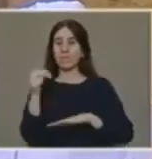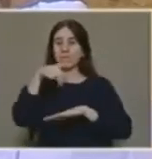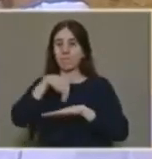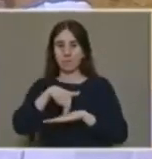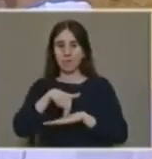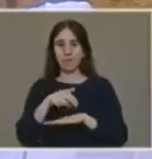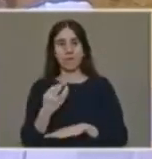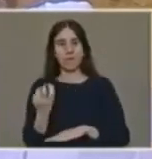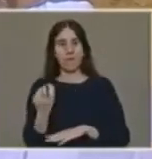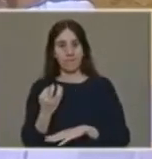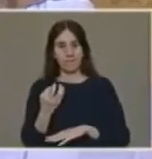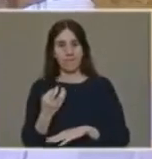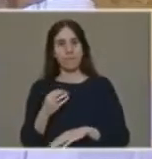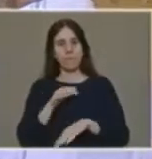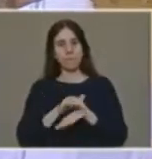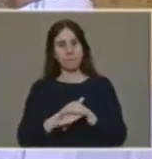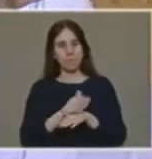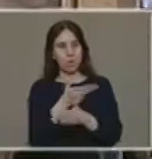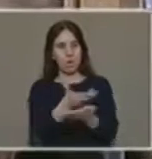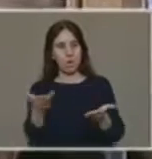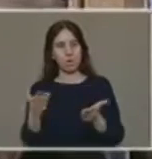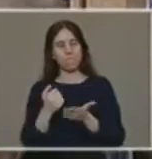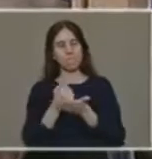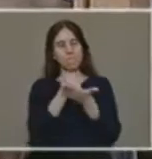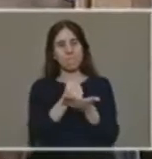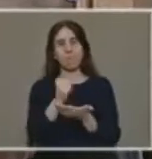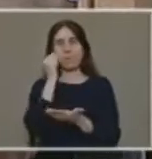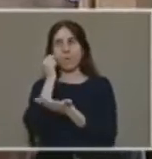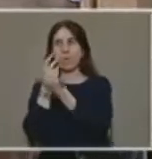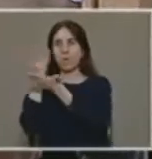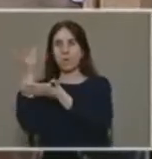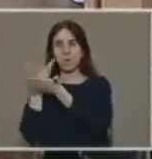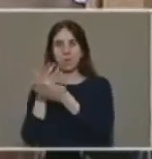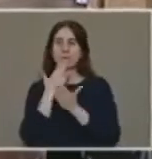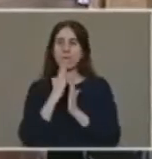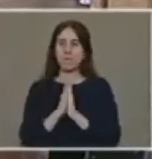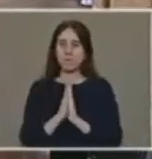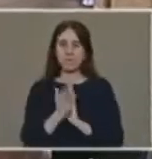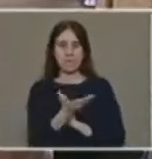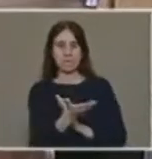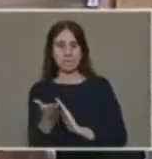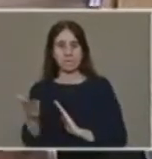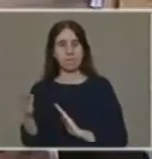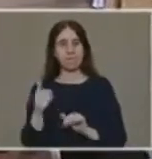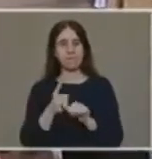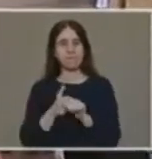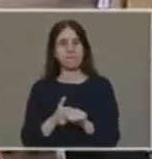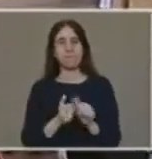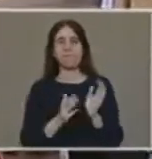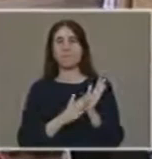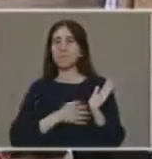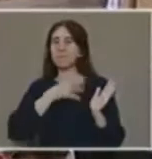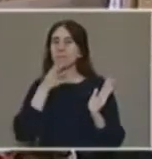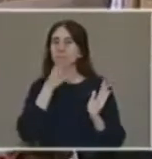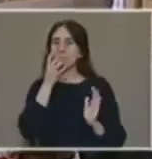que intercede pelos pecadores junto do Pai, peçamos que os seus fiéis sejam testemunhas